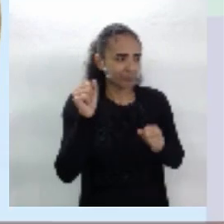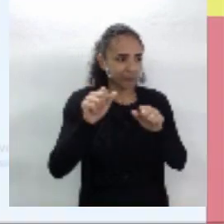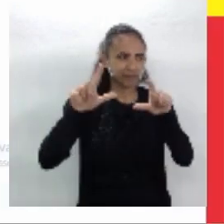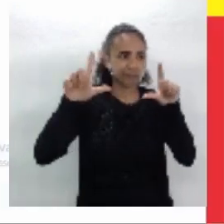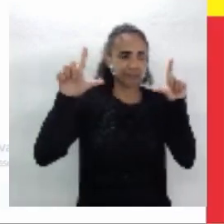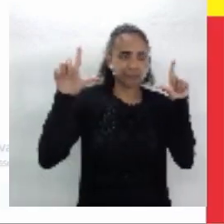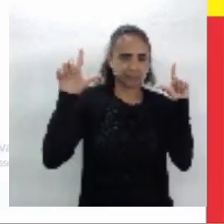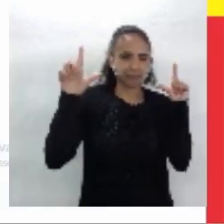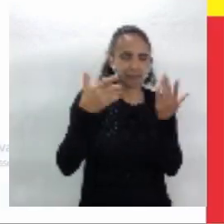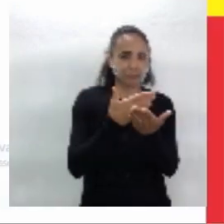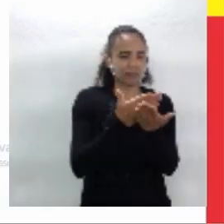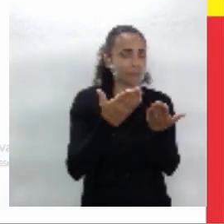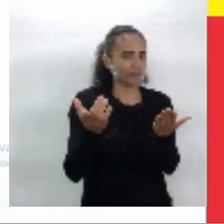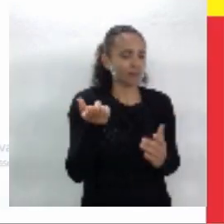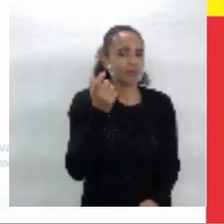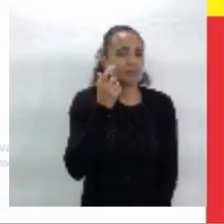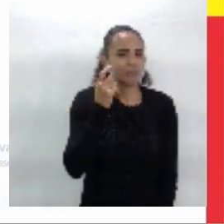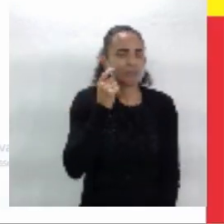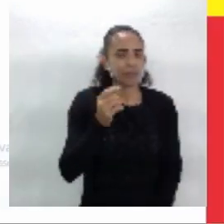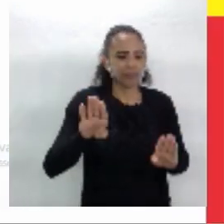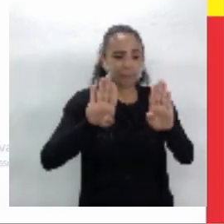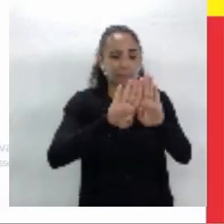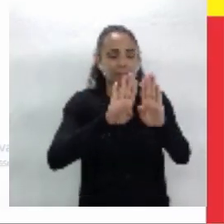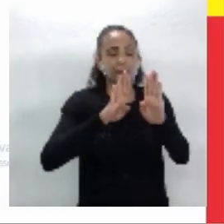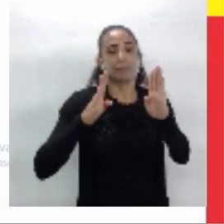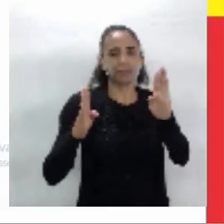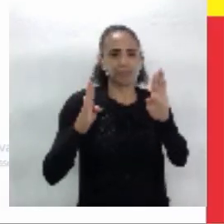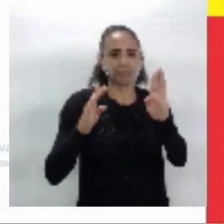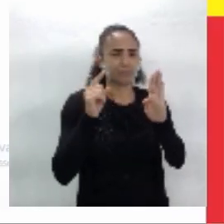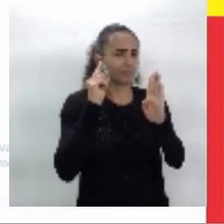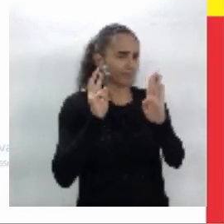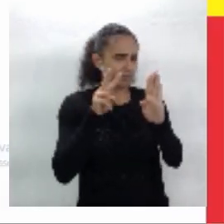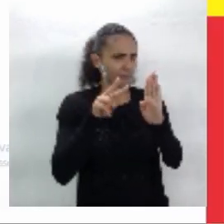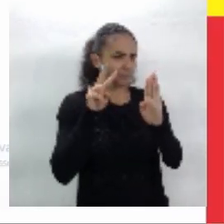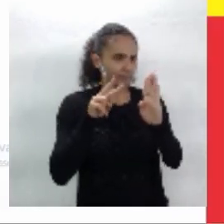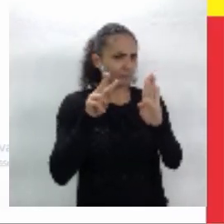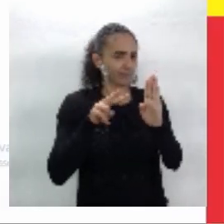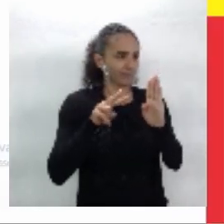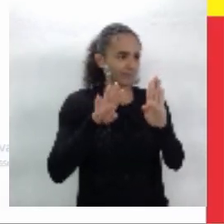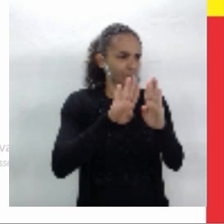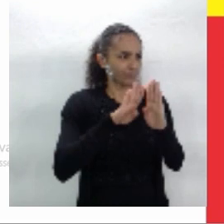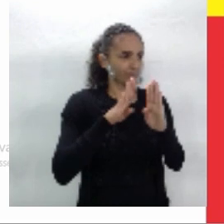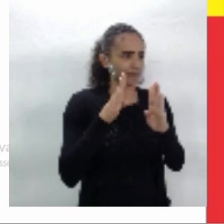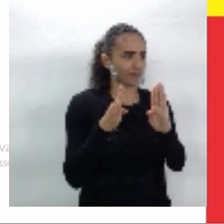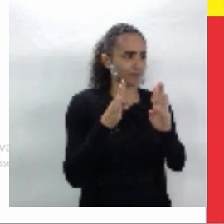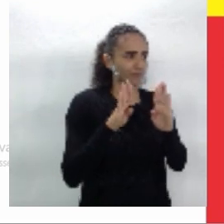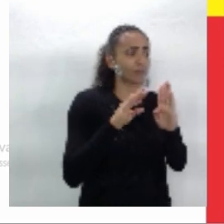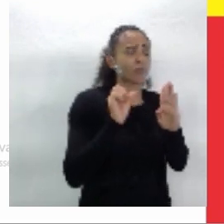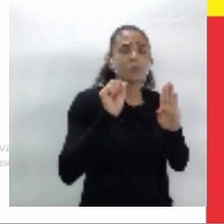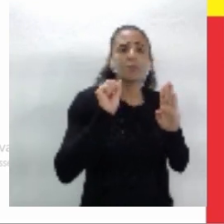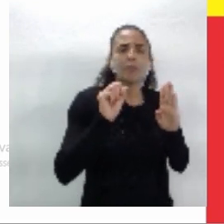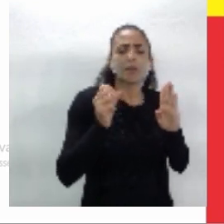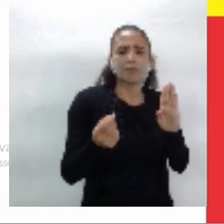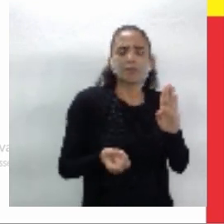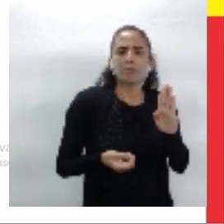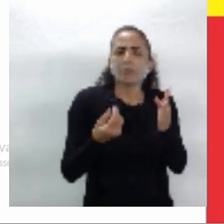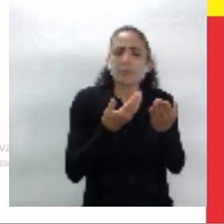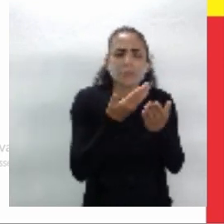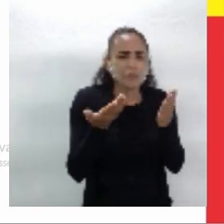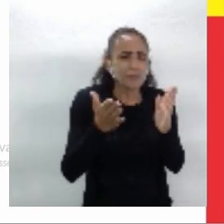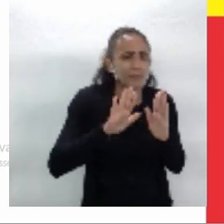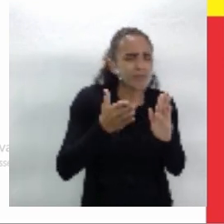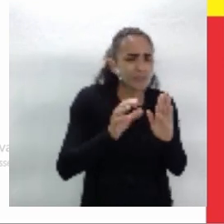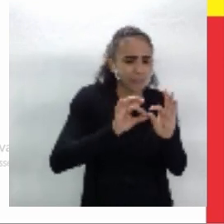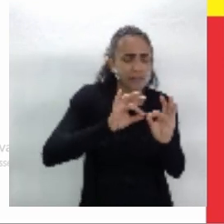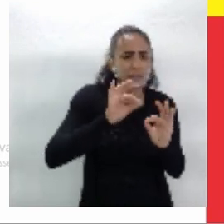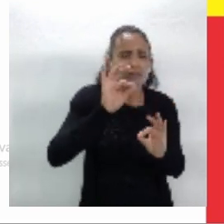o seguinte. Vamos botar essa porta. Você já parou para pensar qual é o valor, o número aproximado